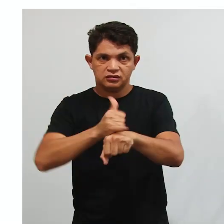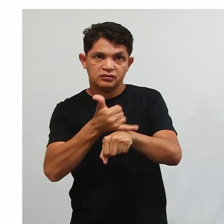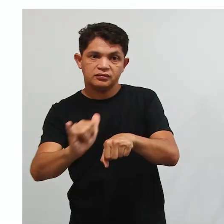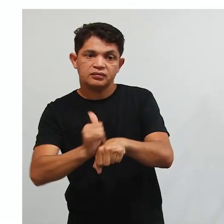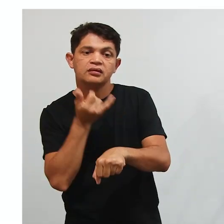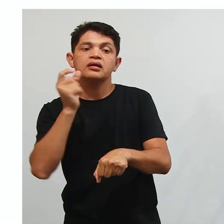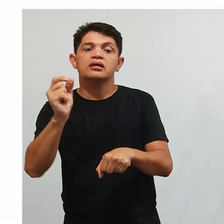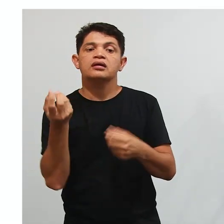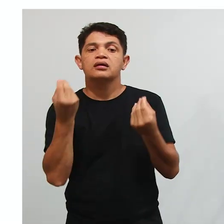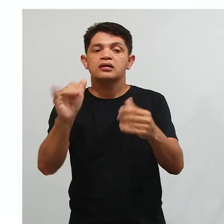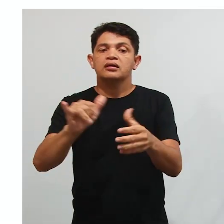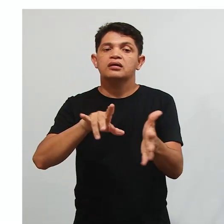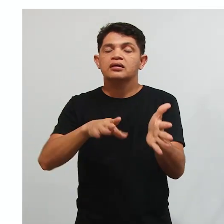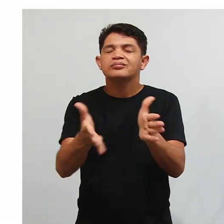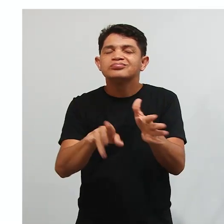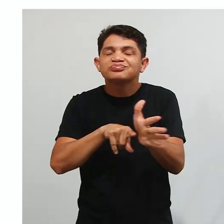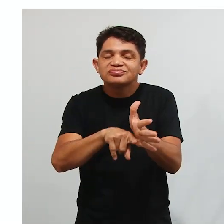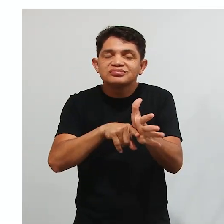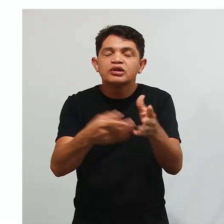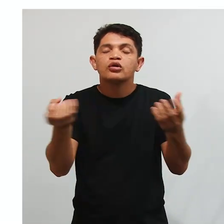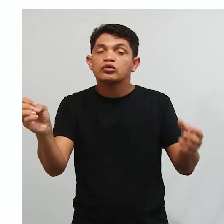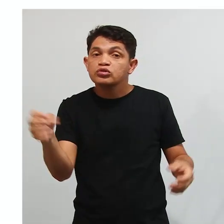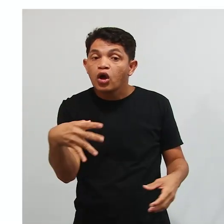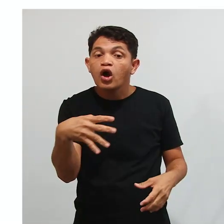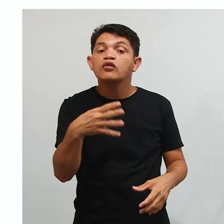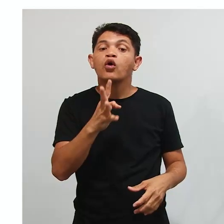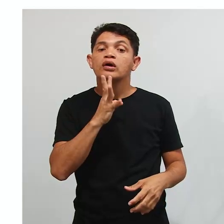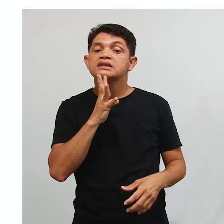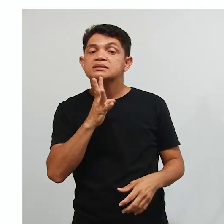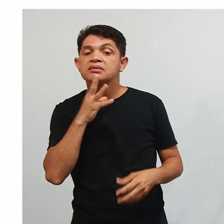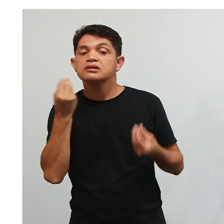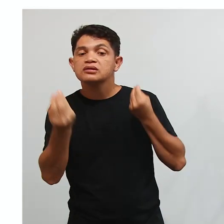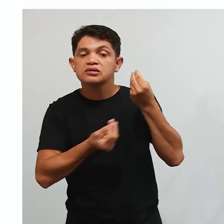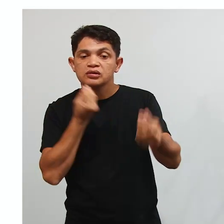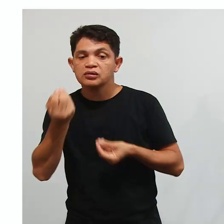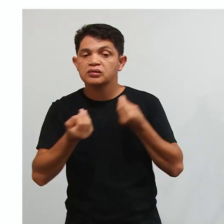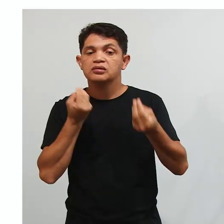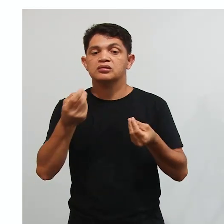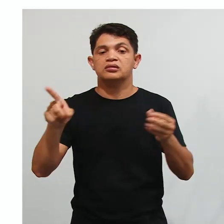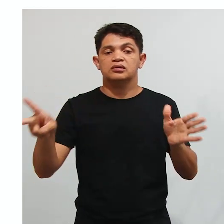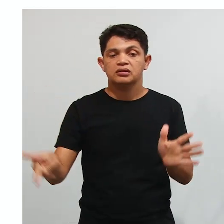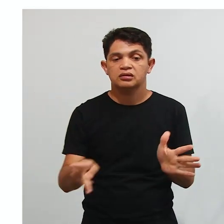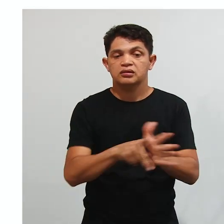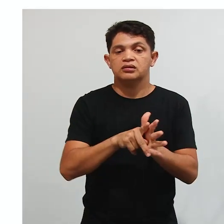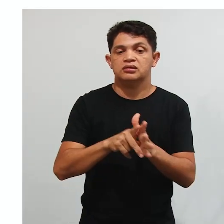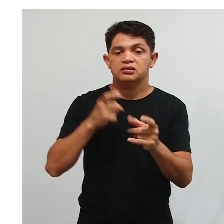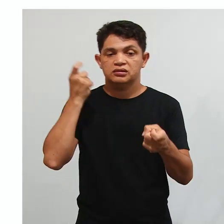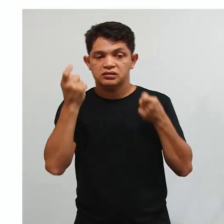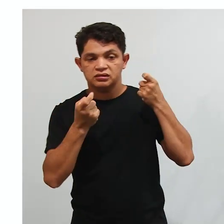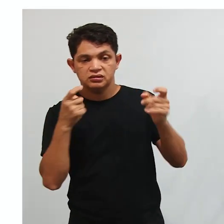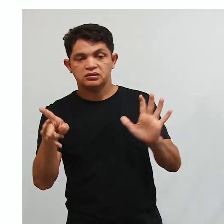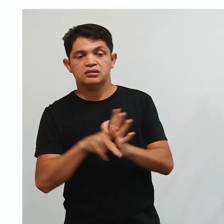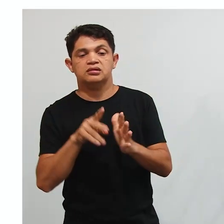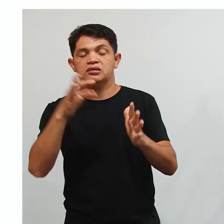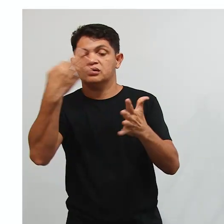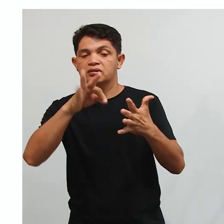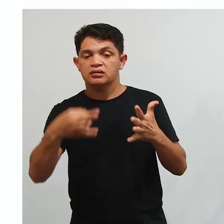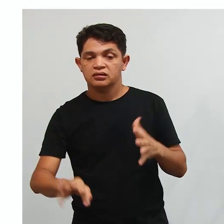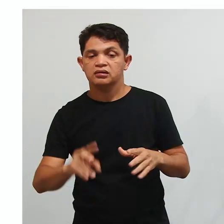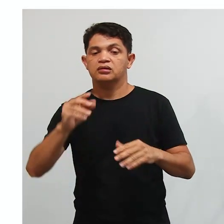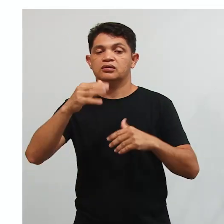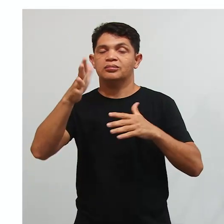trgica ela é novos conhecimentos direcionados a amplas áreas com vistas a solução de reconhecidos problemas